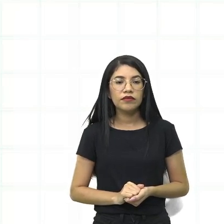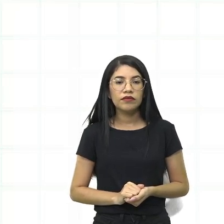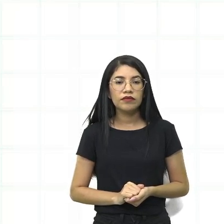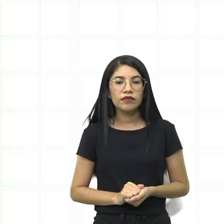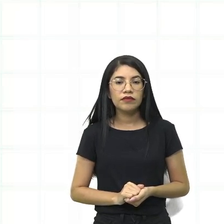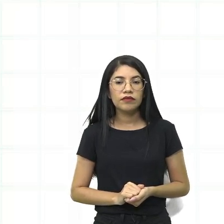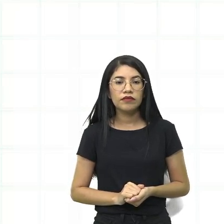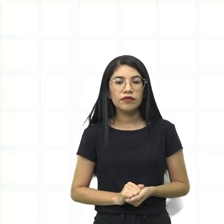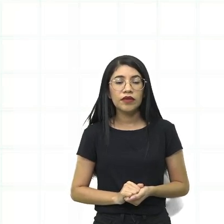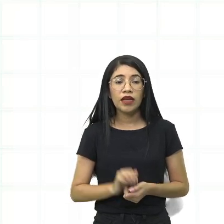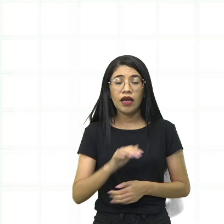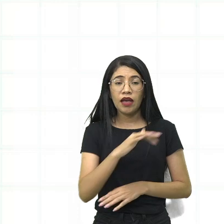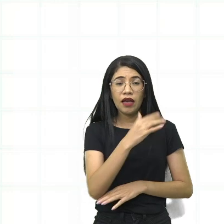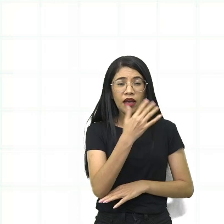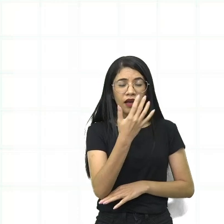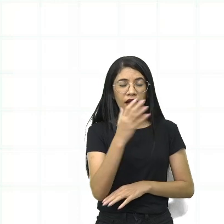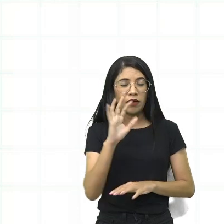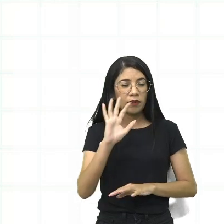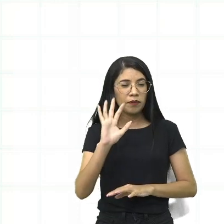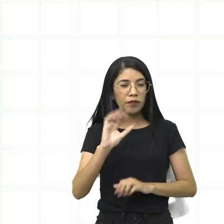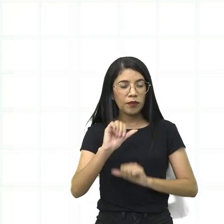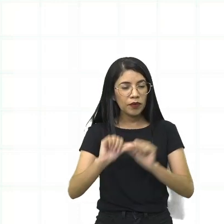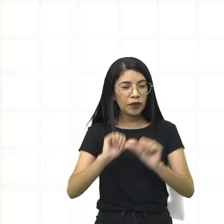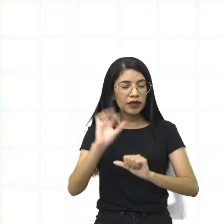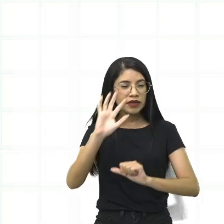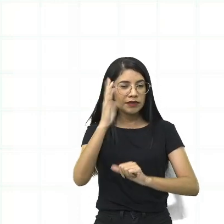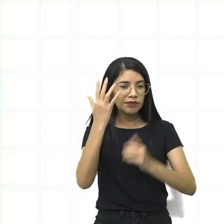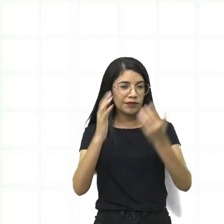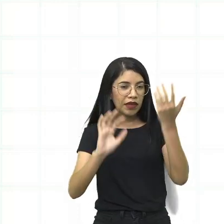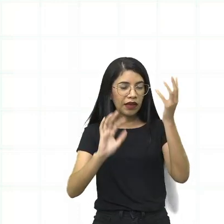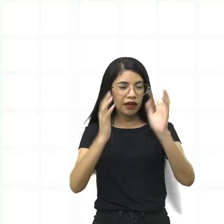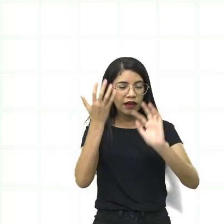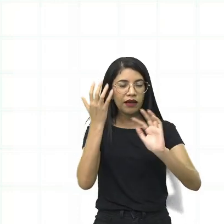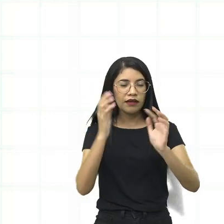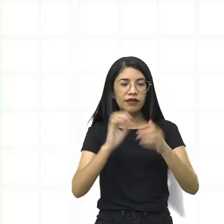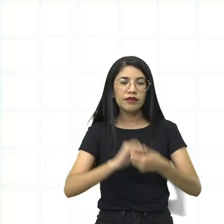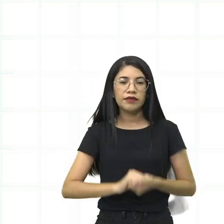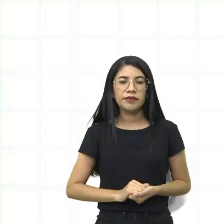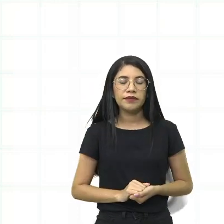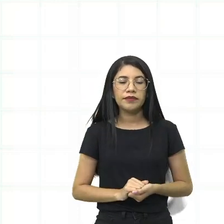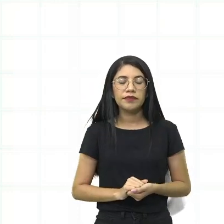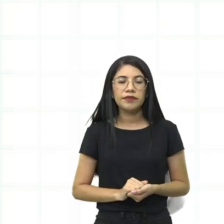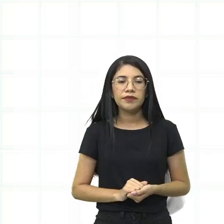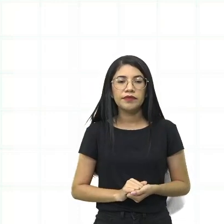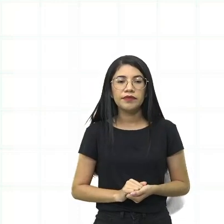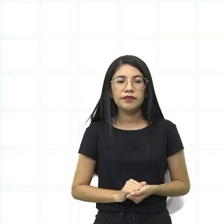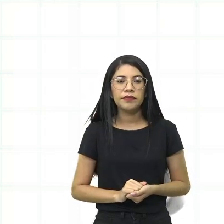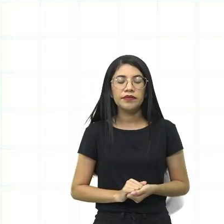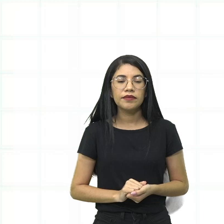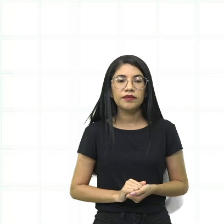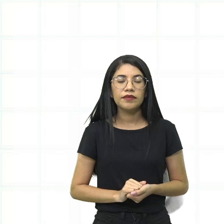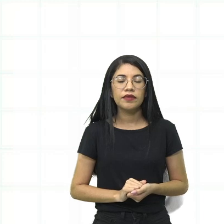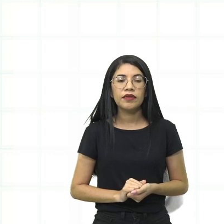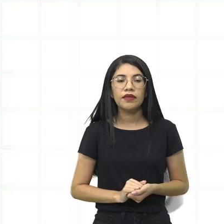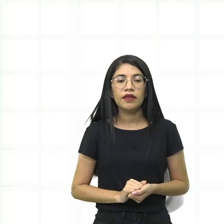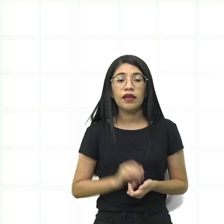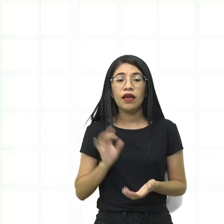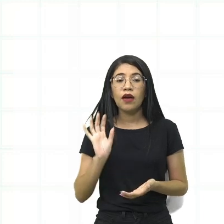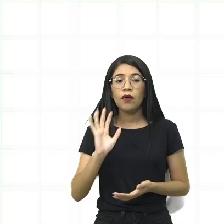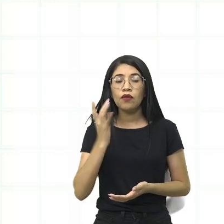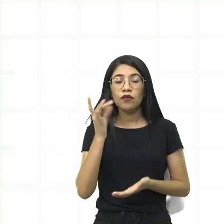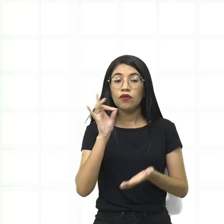Mudanças climáticas, né? Então, nosso assunto aqui é sobre mudanças climáticas, tá? O fato